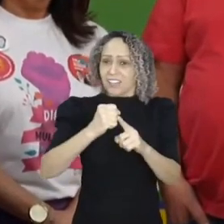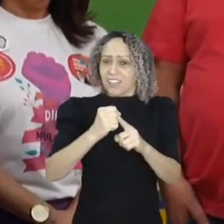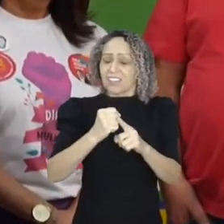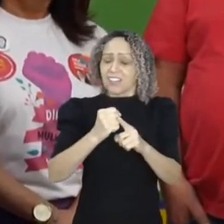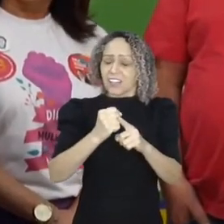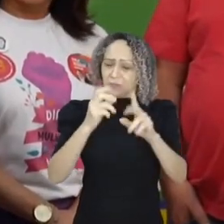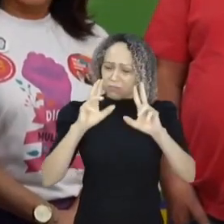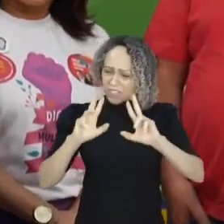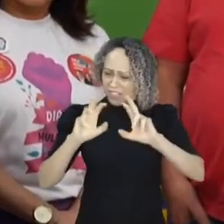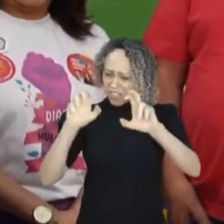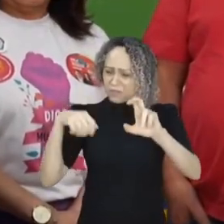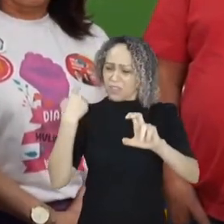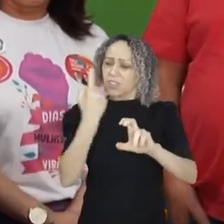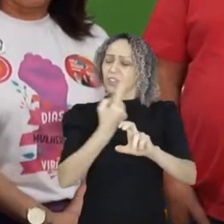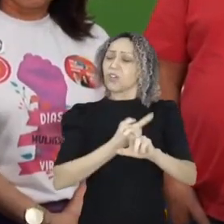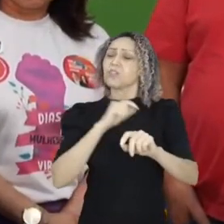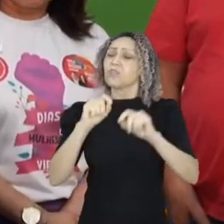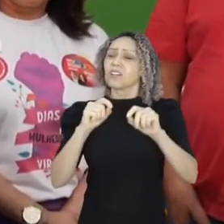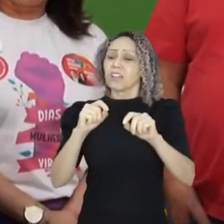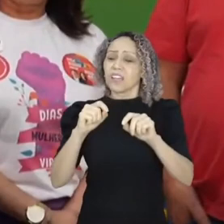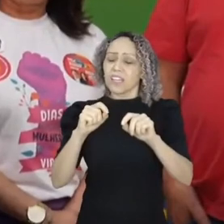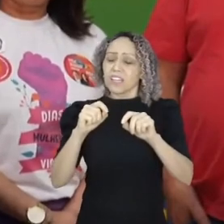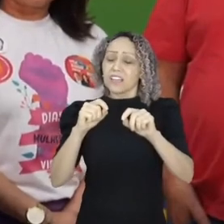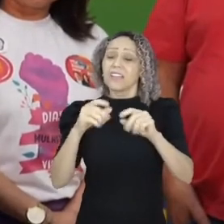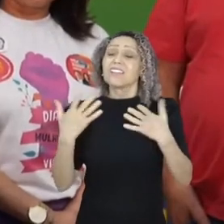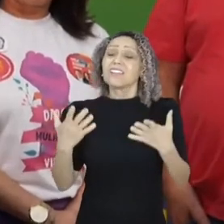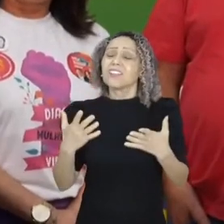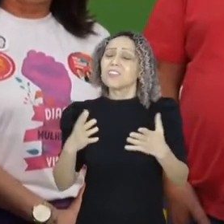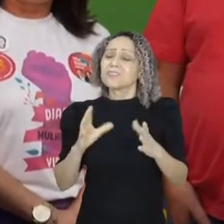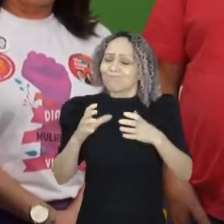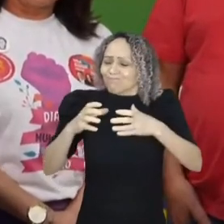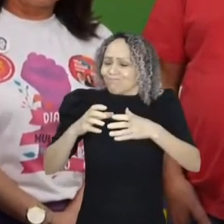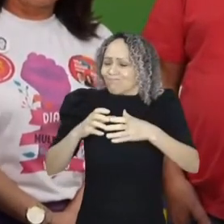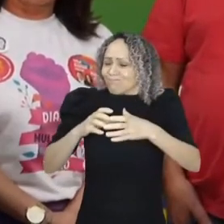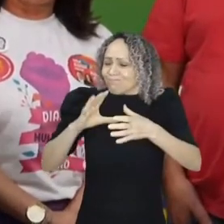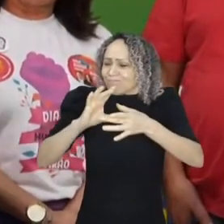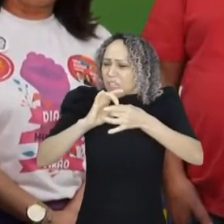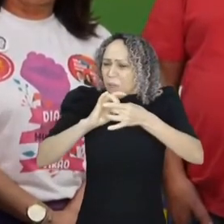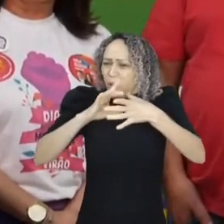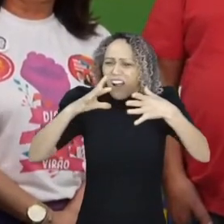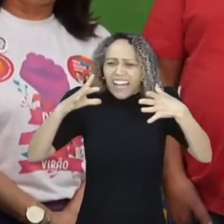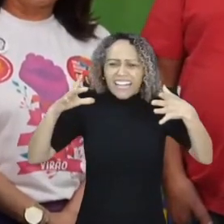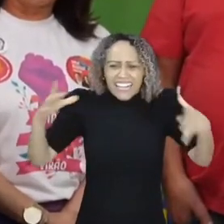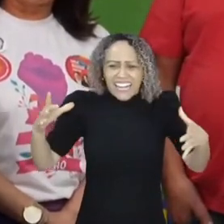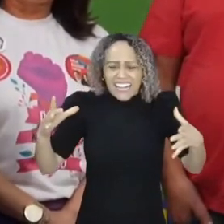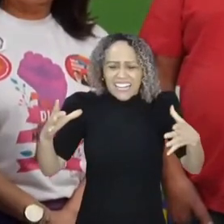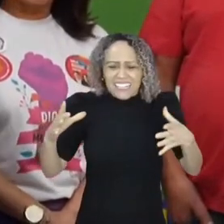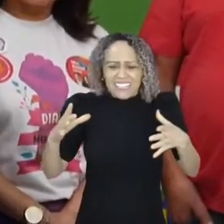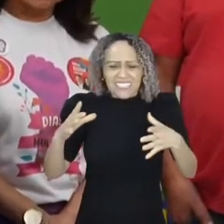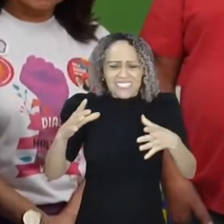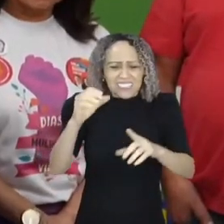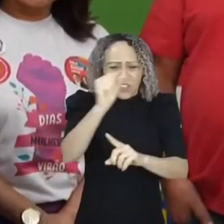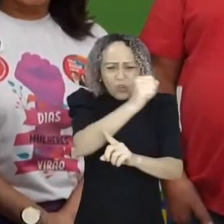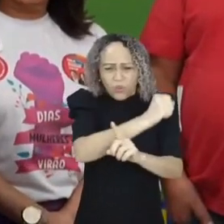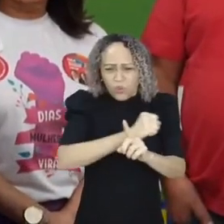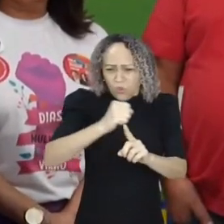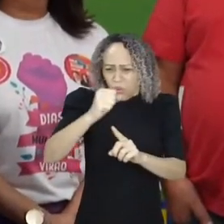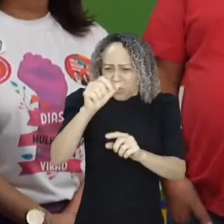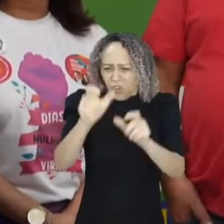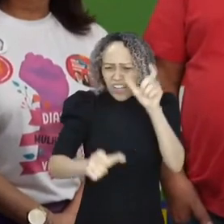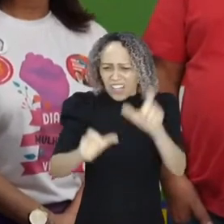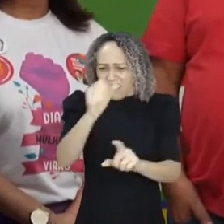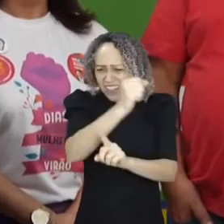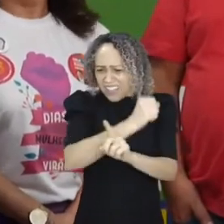nós, sabe, um campo democrático totalmente envolvendo toda a sociedade brasileira que ama a